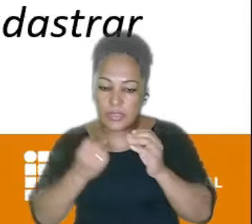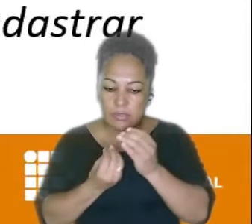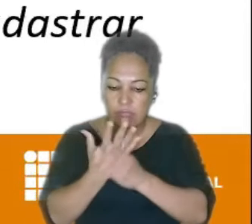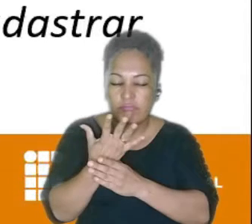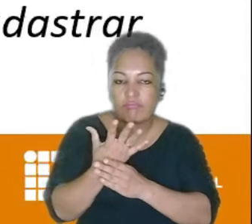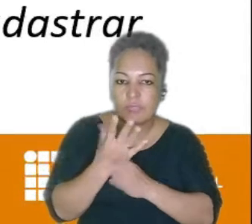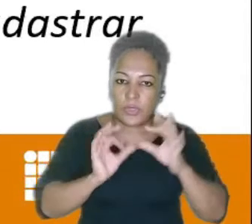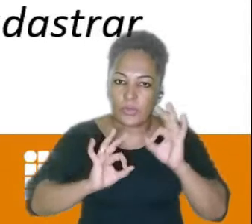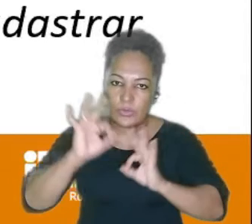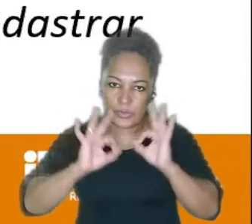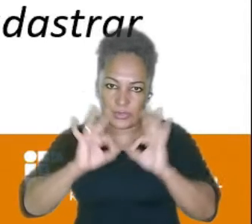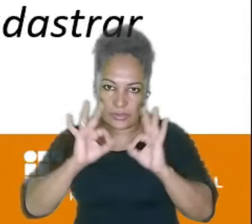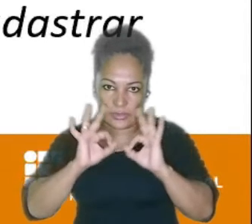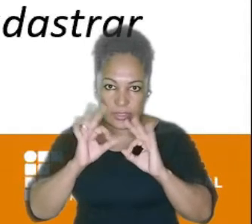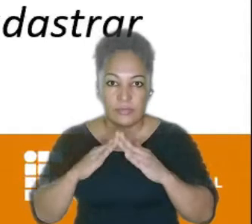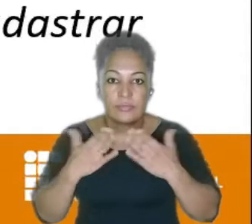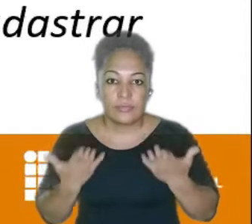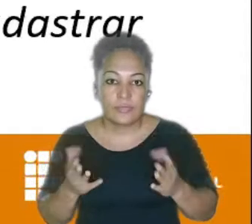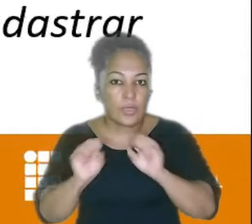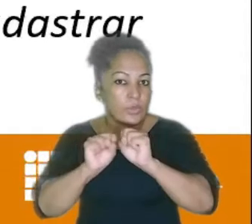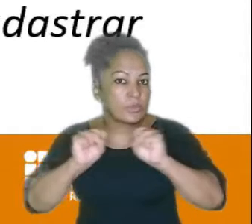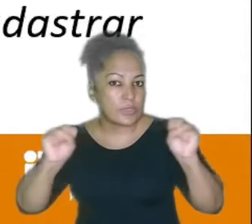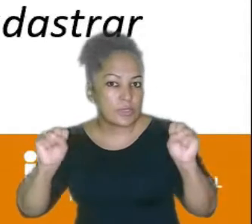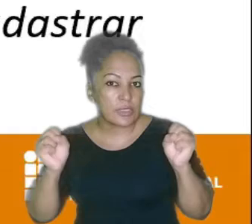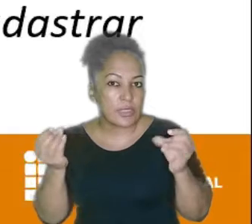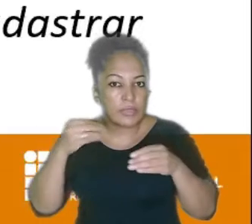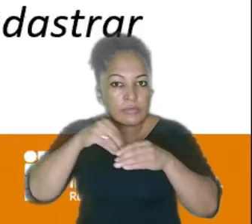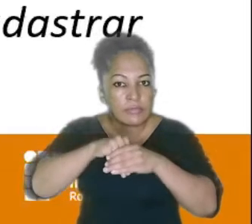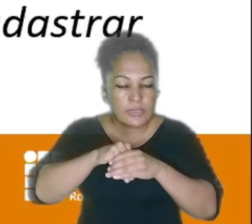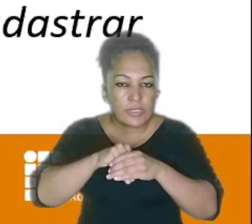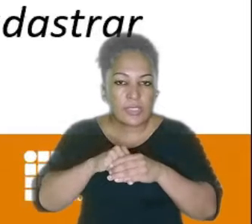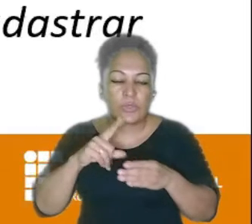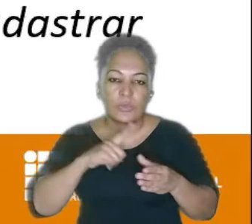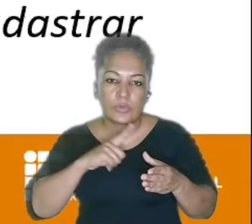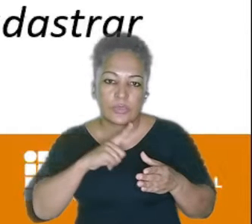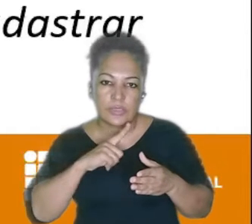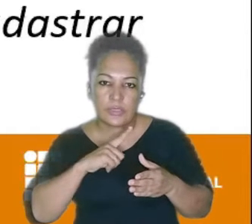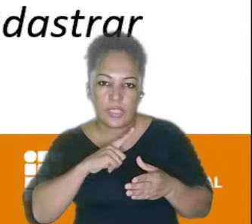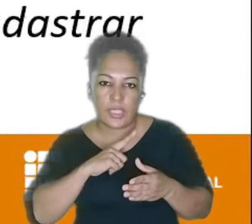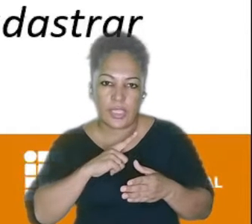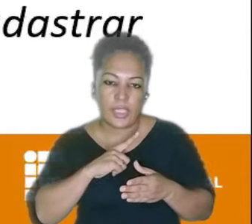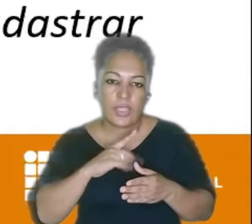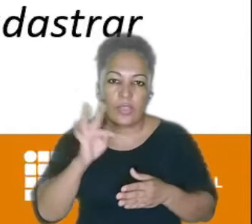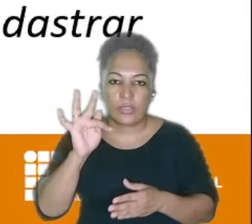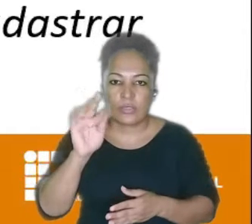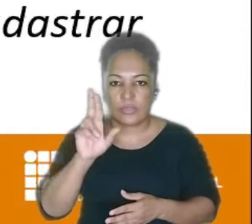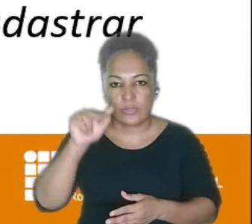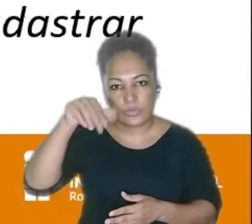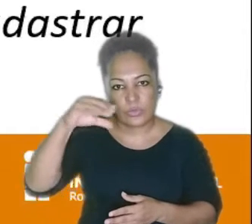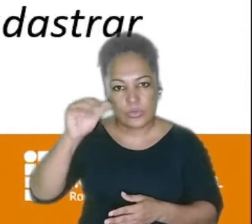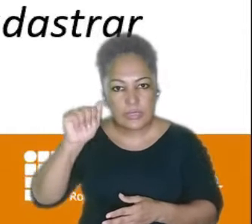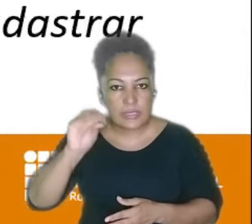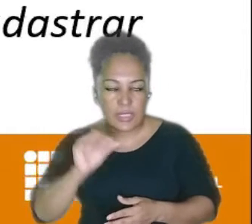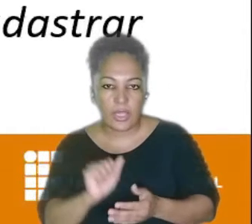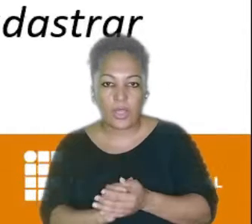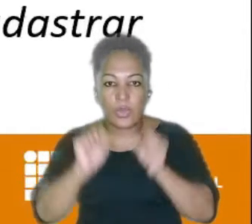sendo criado, tá bom? Então, um sistema é composto de funcionalidades,